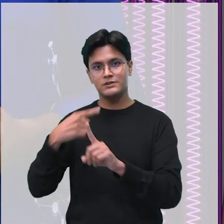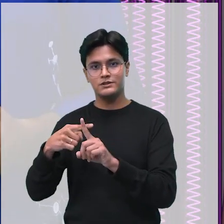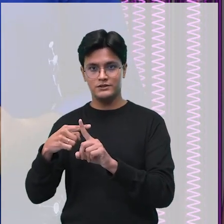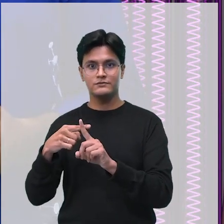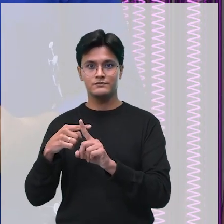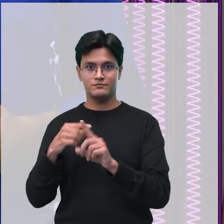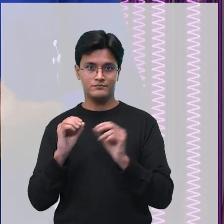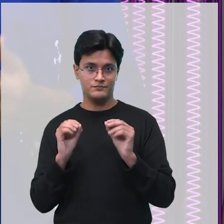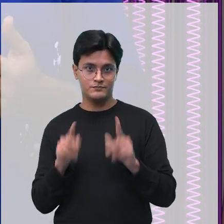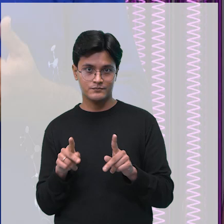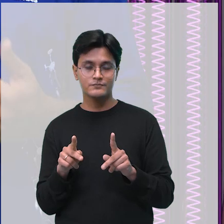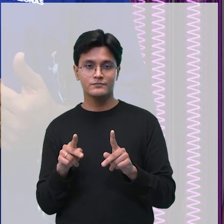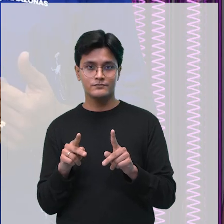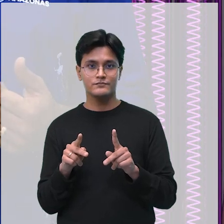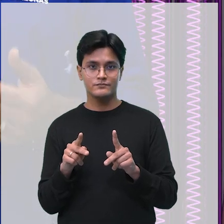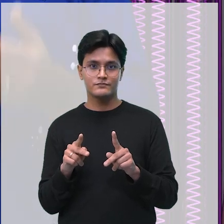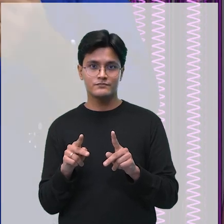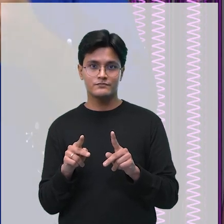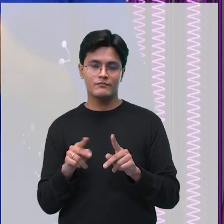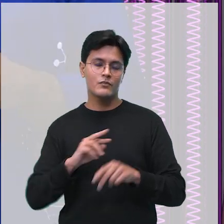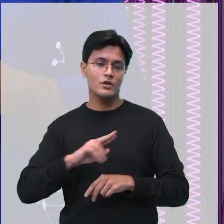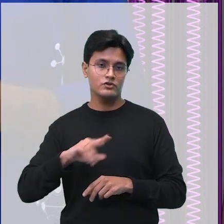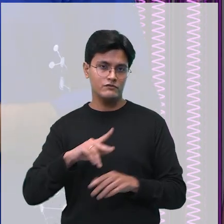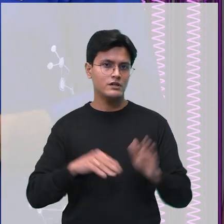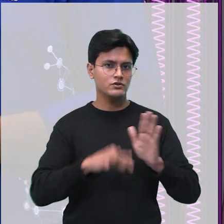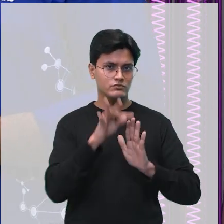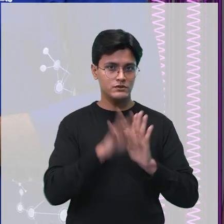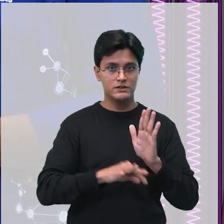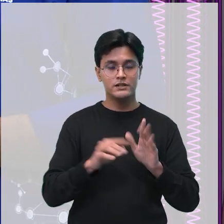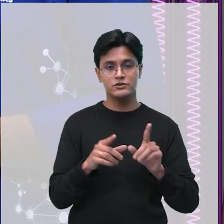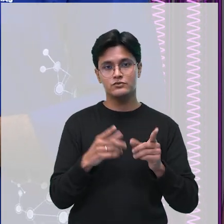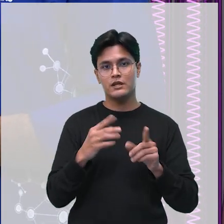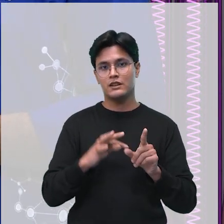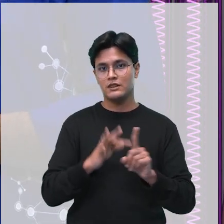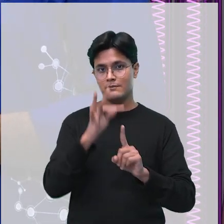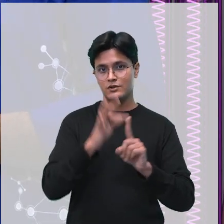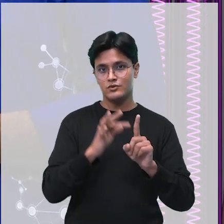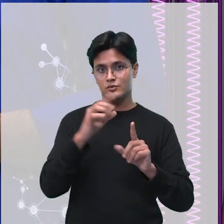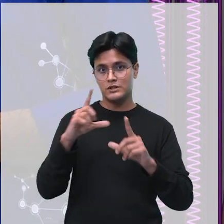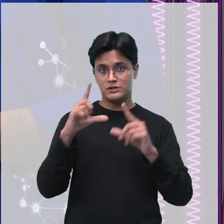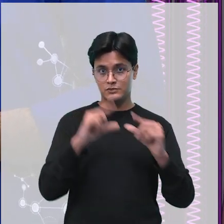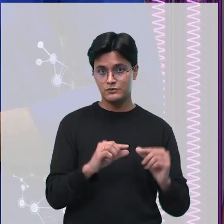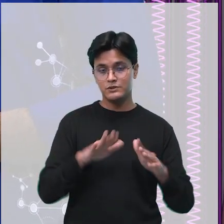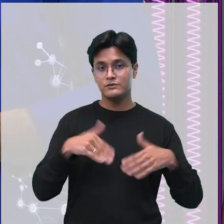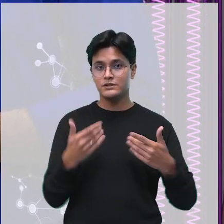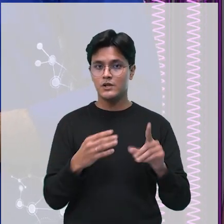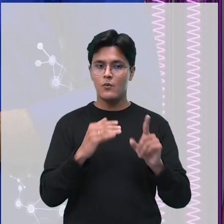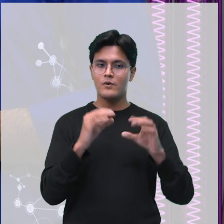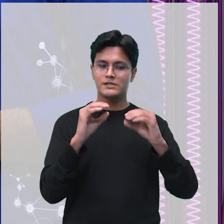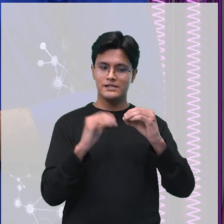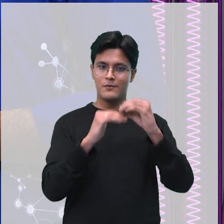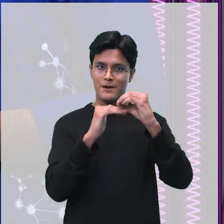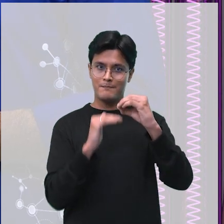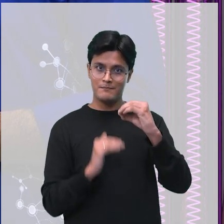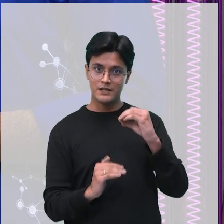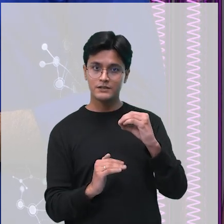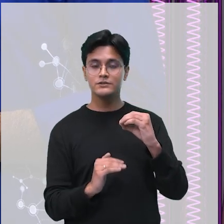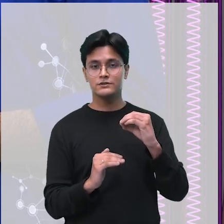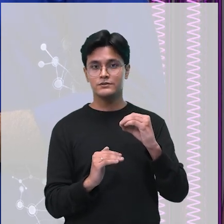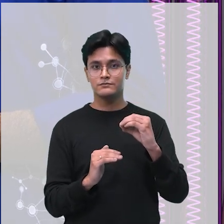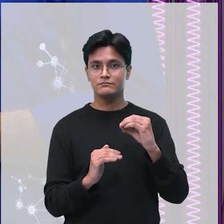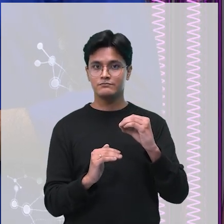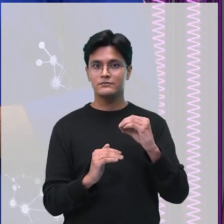positivas tá não foi o caso a temperatura diminuiu Então a gente tem que contar para baixo tá são as